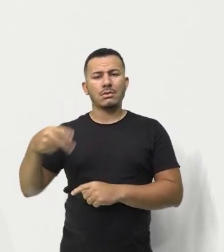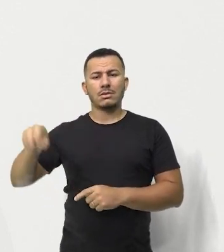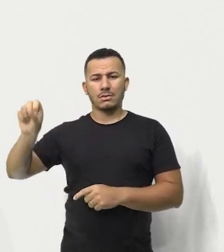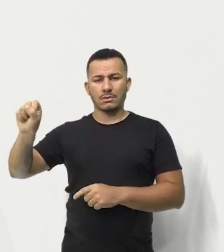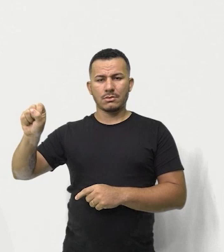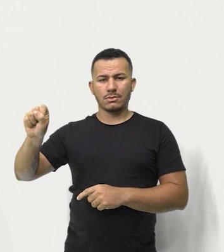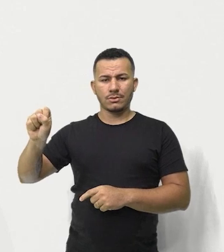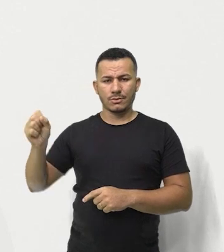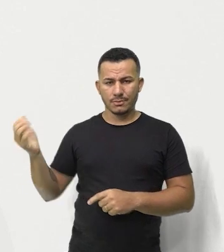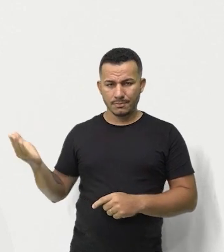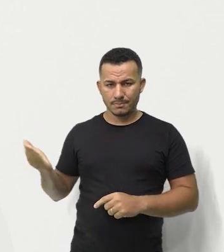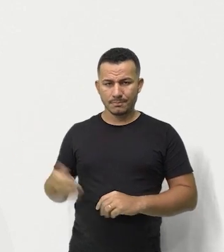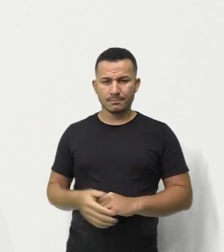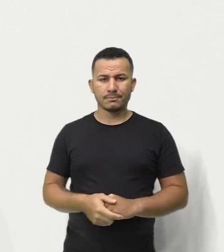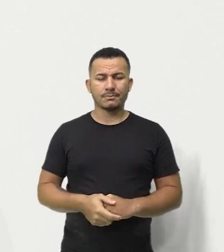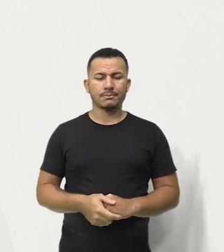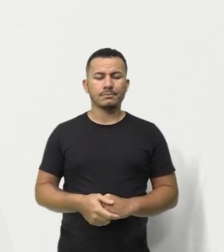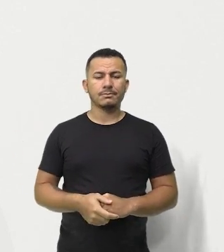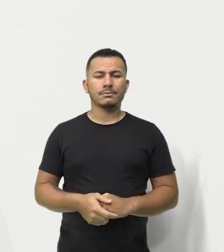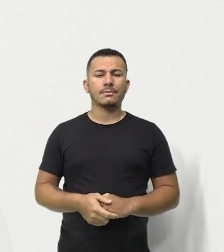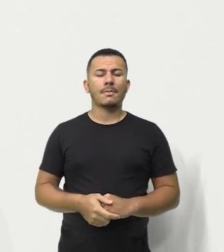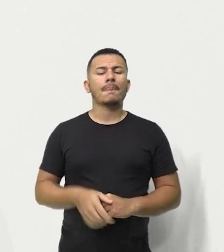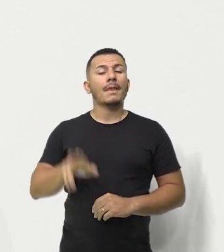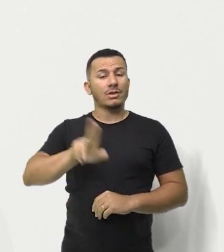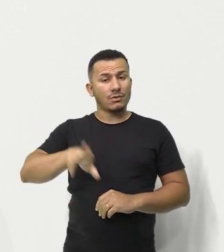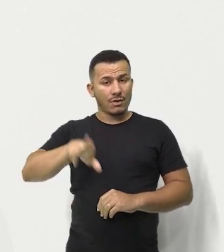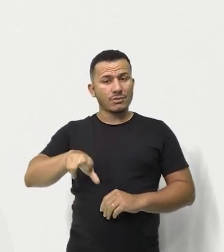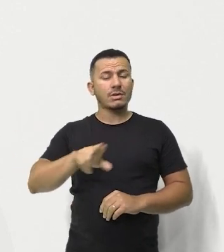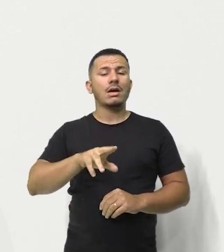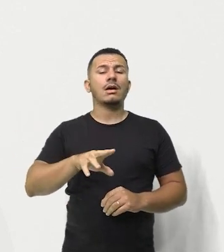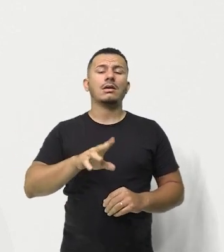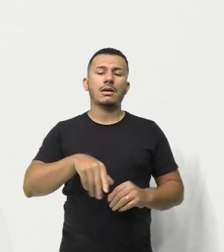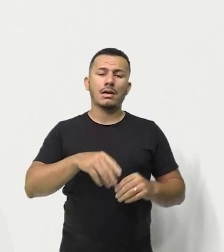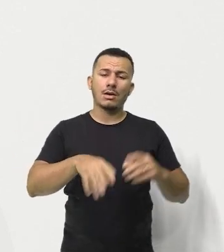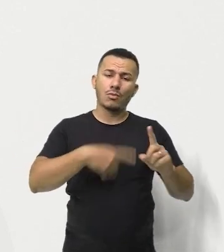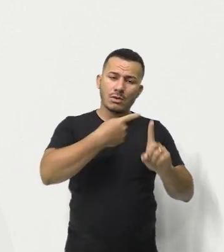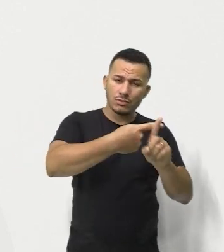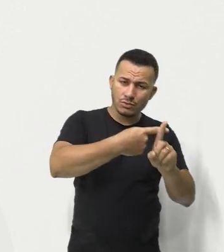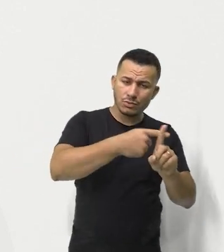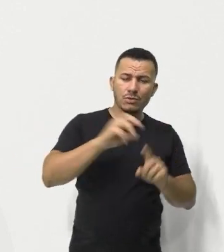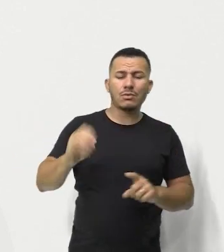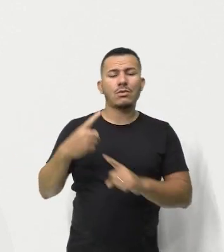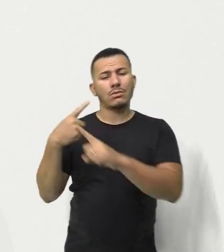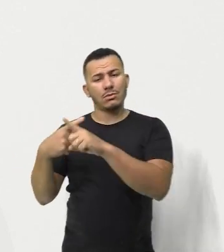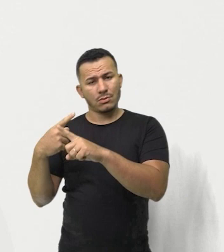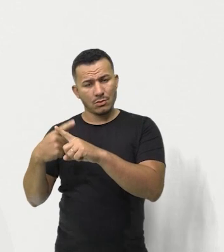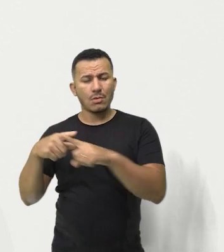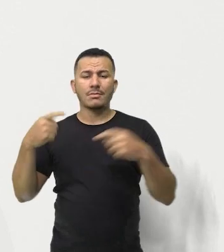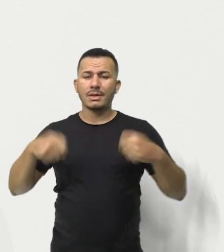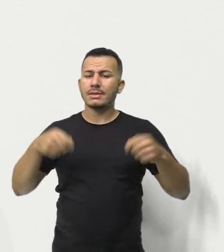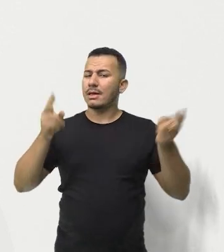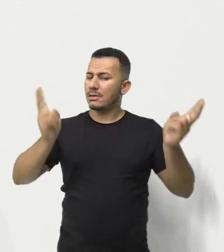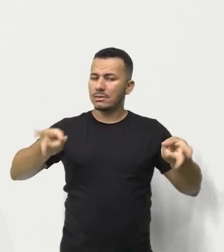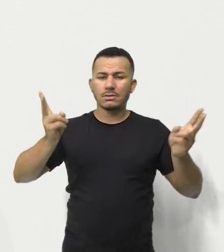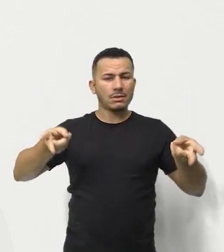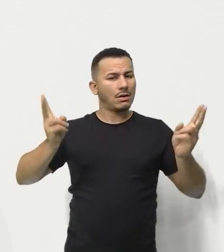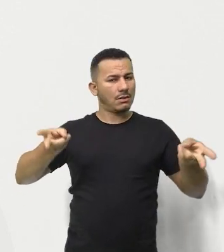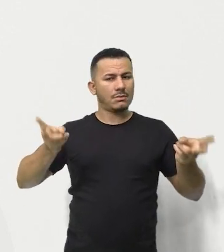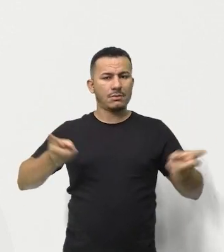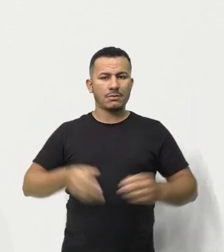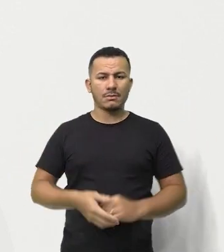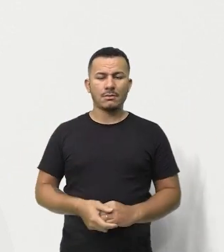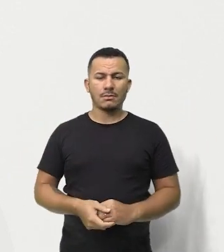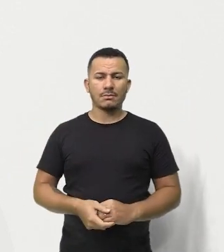4x mais 4 igual a 8. Utilizando o quê? Vamos utilizar os princípios, pessoal.